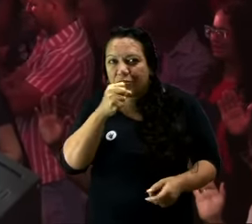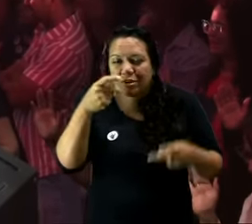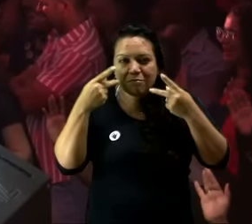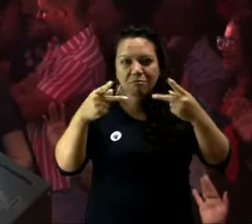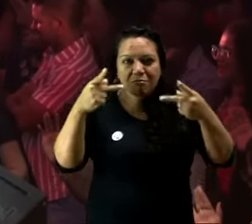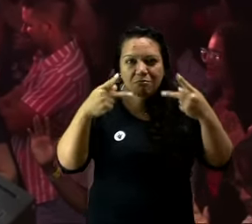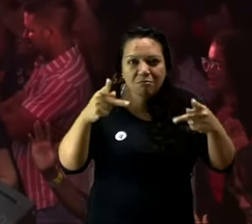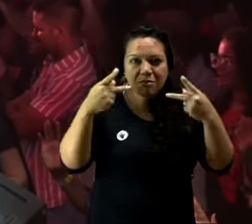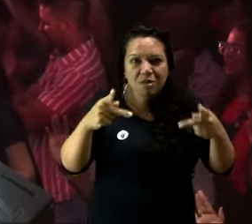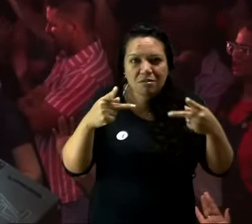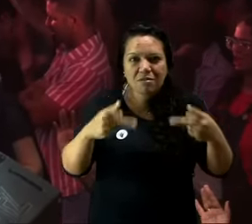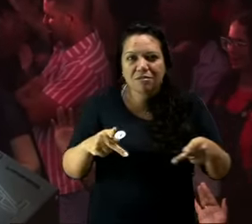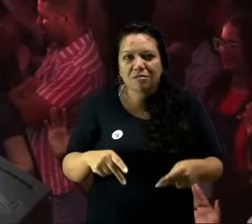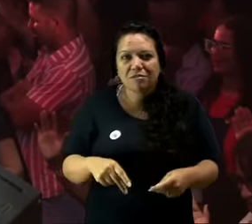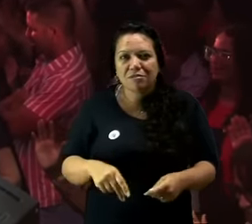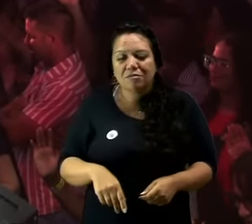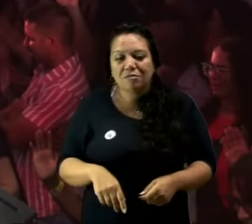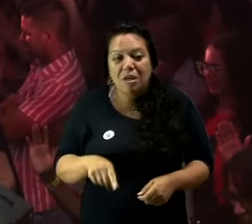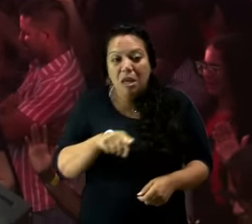que precisam te ouvir.